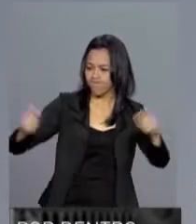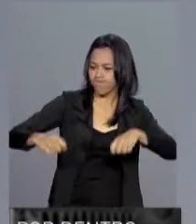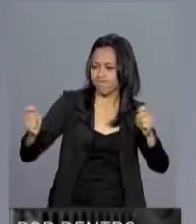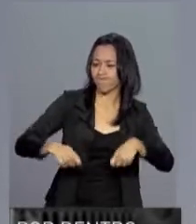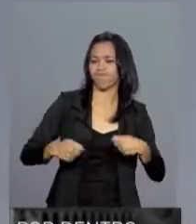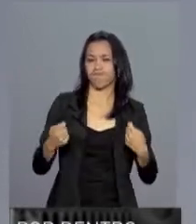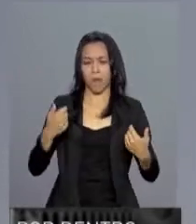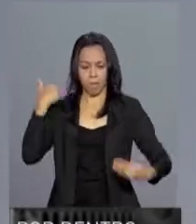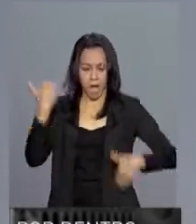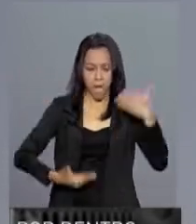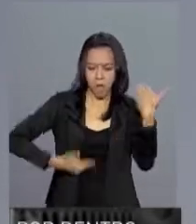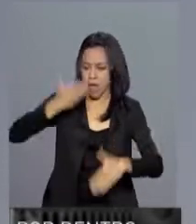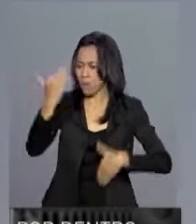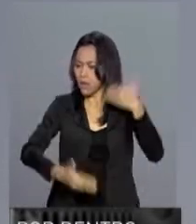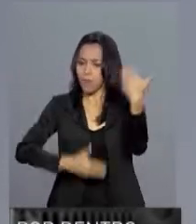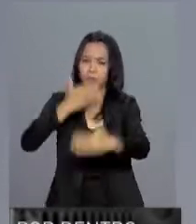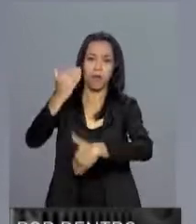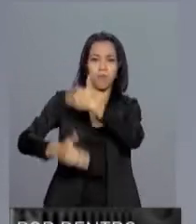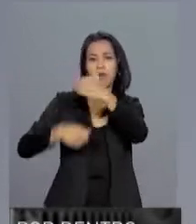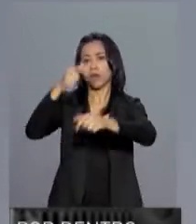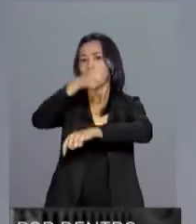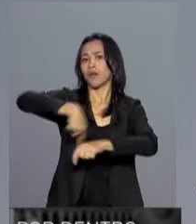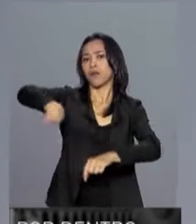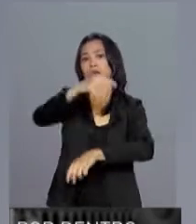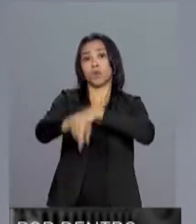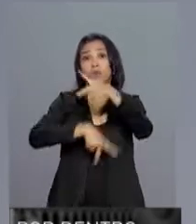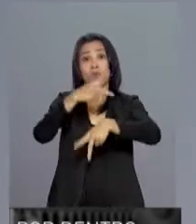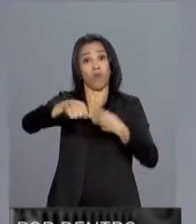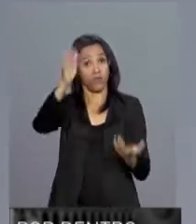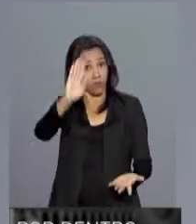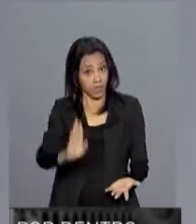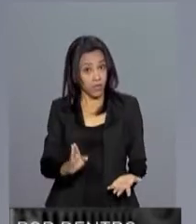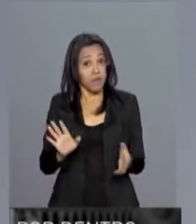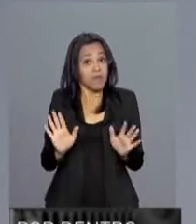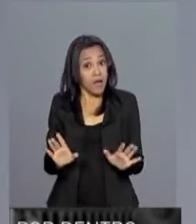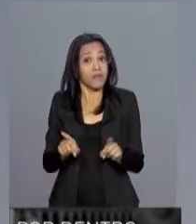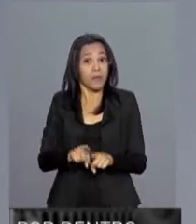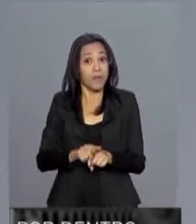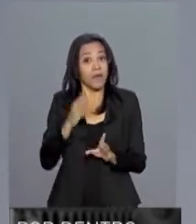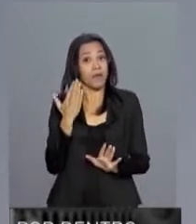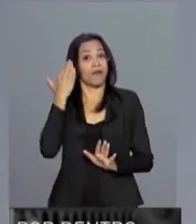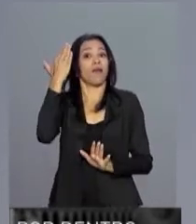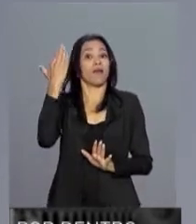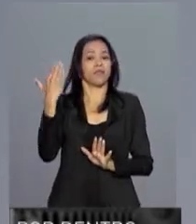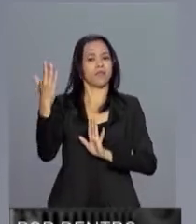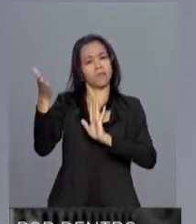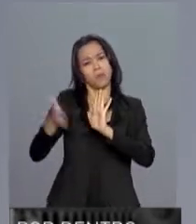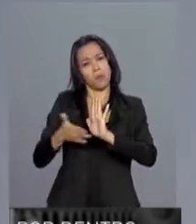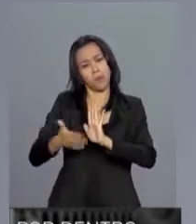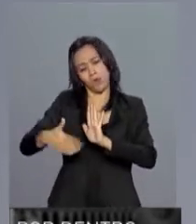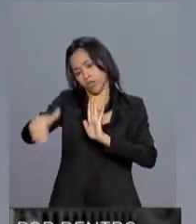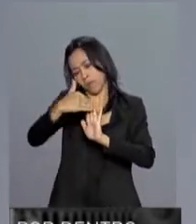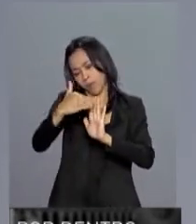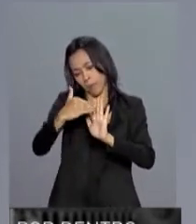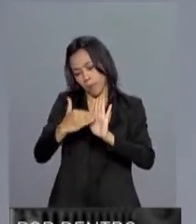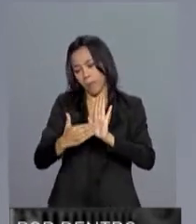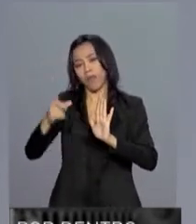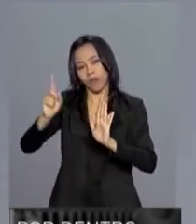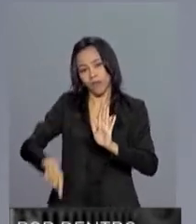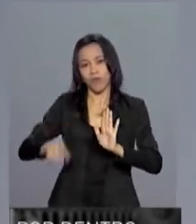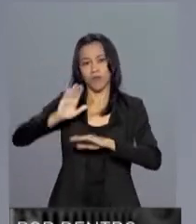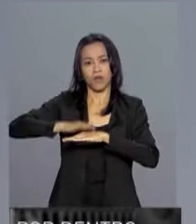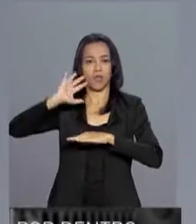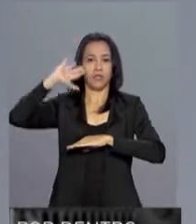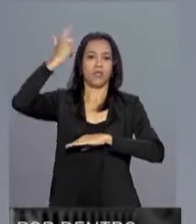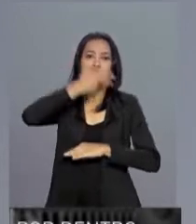produção é dos brasileiros e das brasileiras mas também graças a uma série de medidas que foram tomadas pelo governo nós